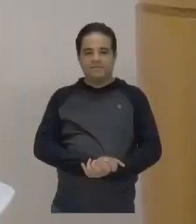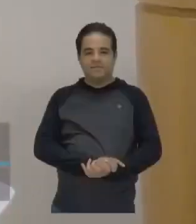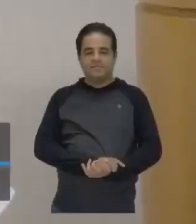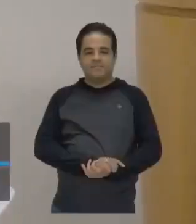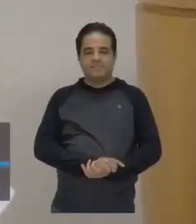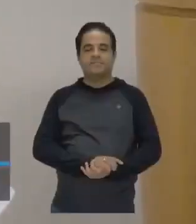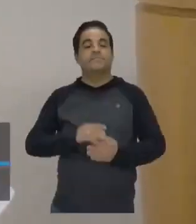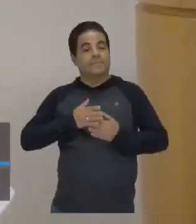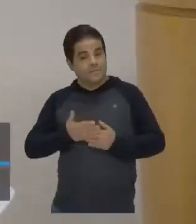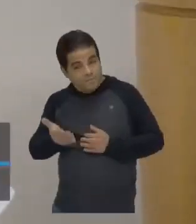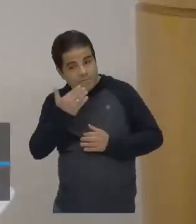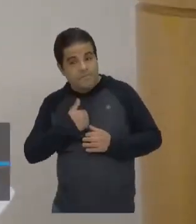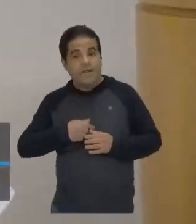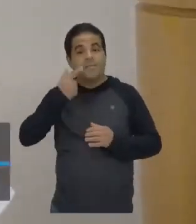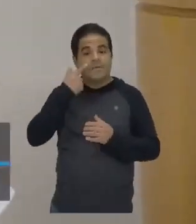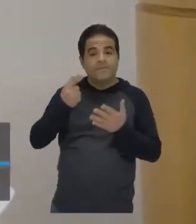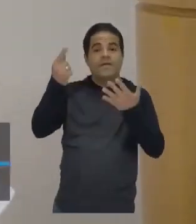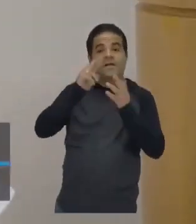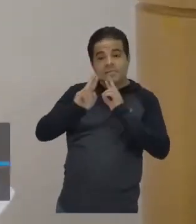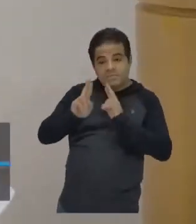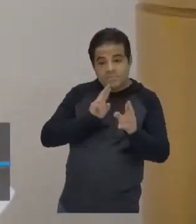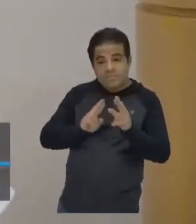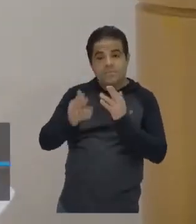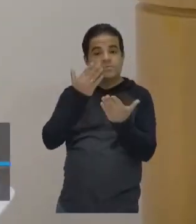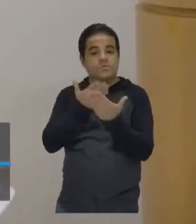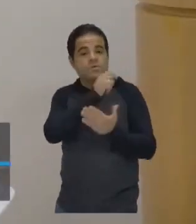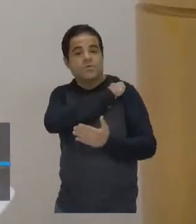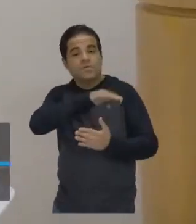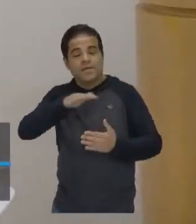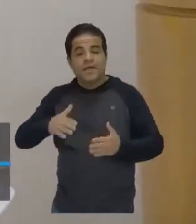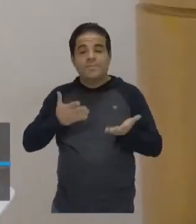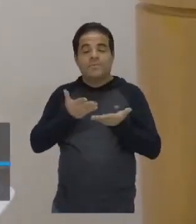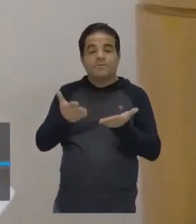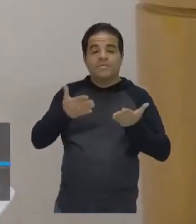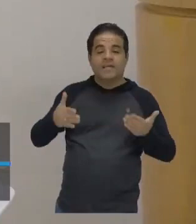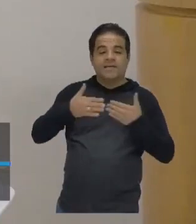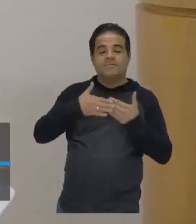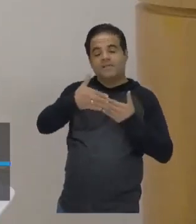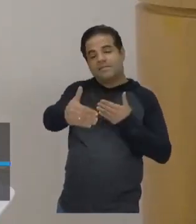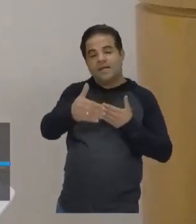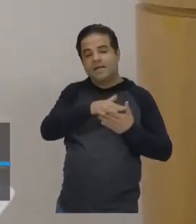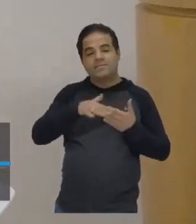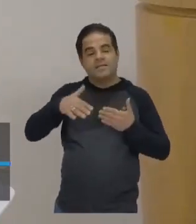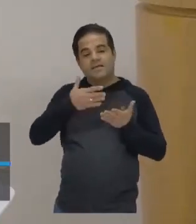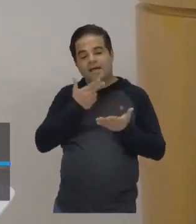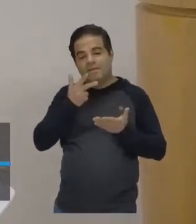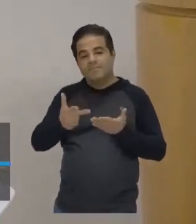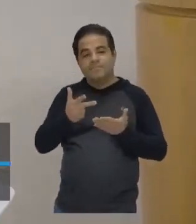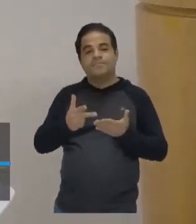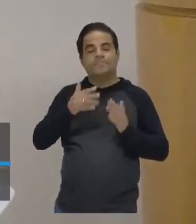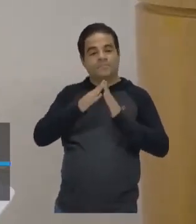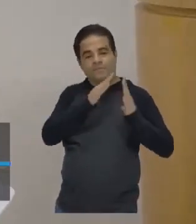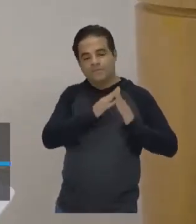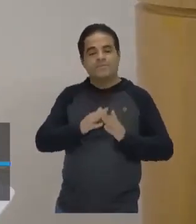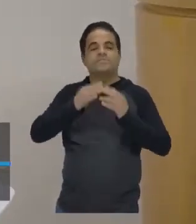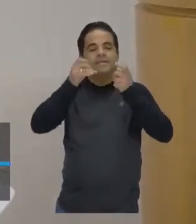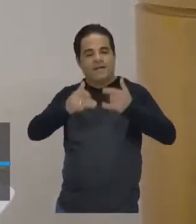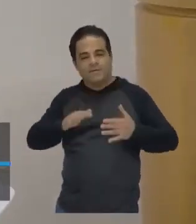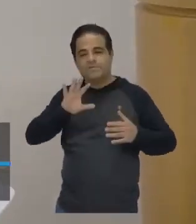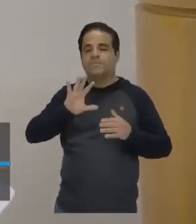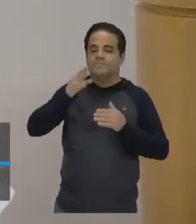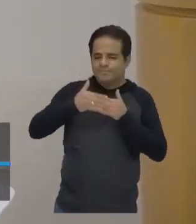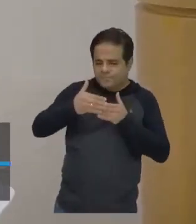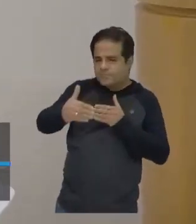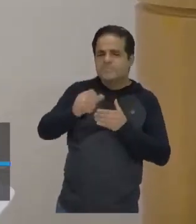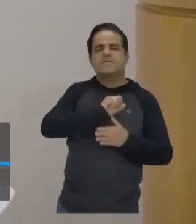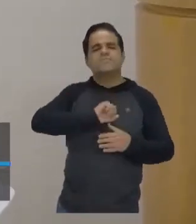E vamos lá as respostas dos nossos alunos, professores, com quantos anos os filhos devem sair da casa dos pais. Vamos ver se a gente